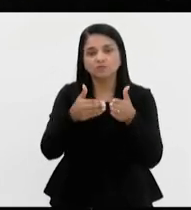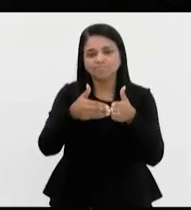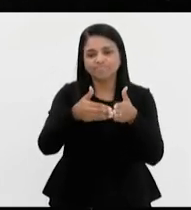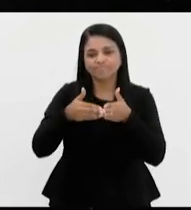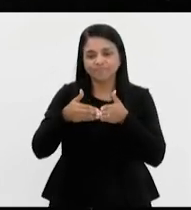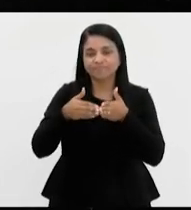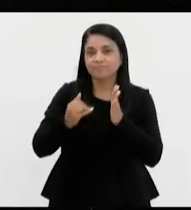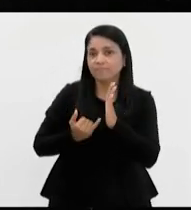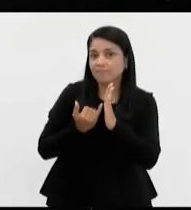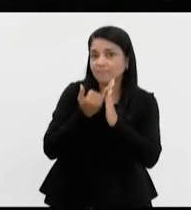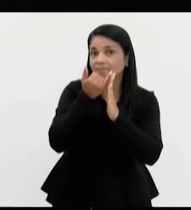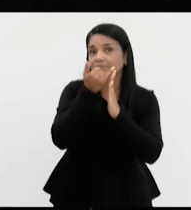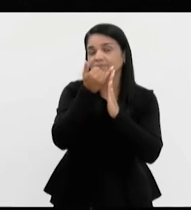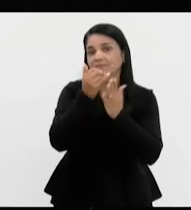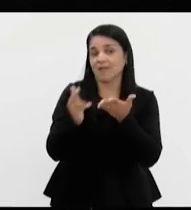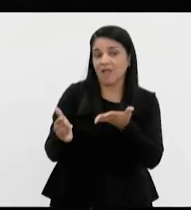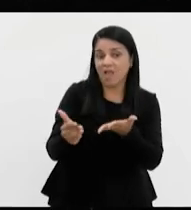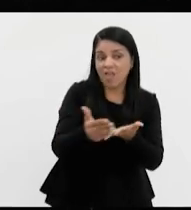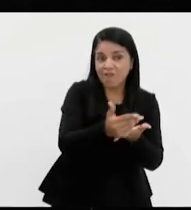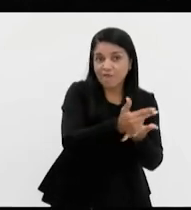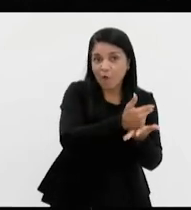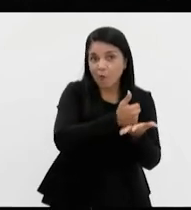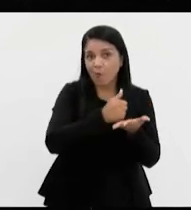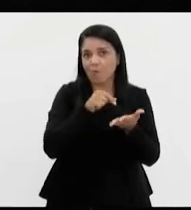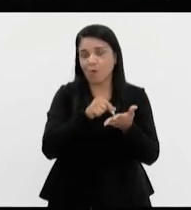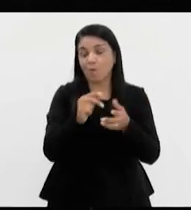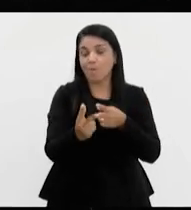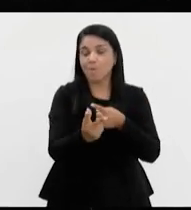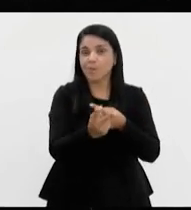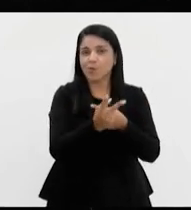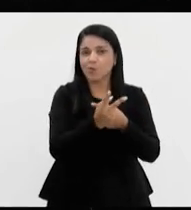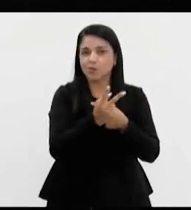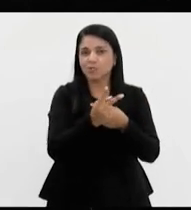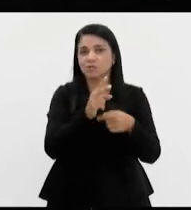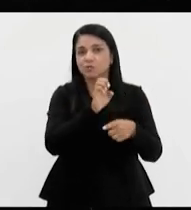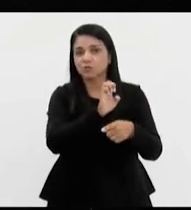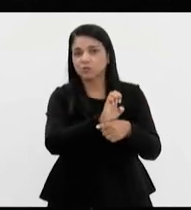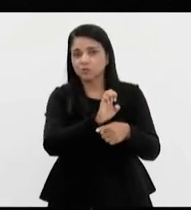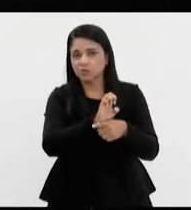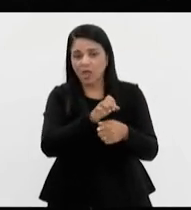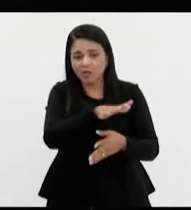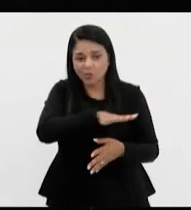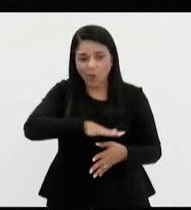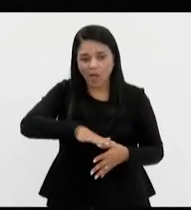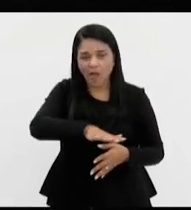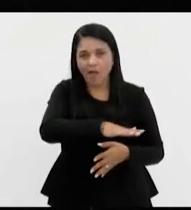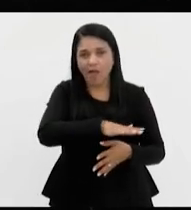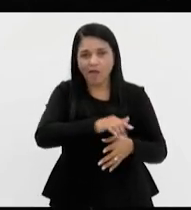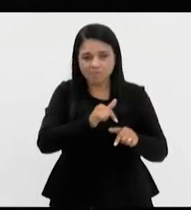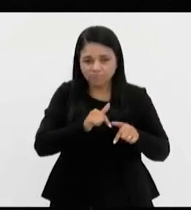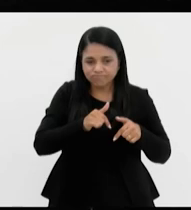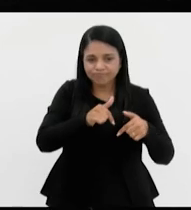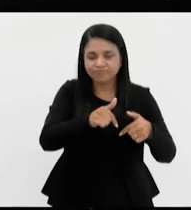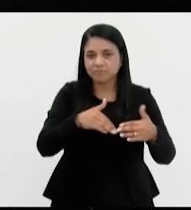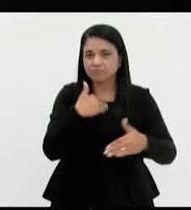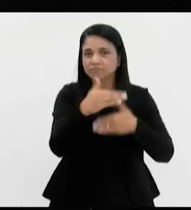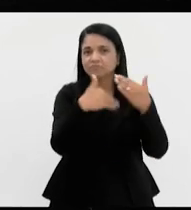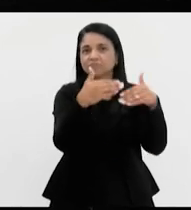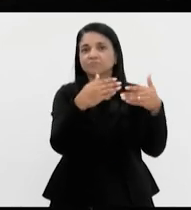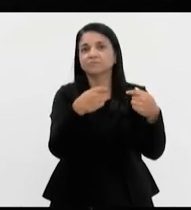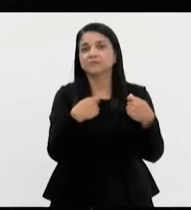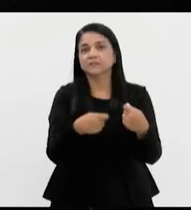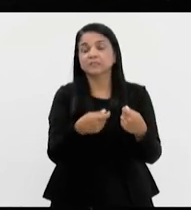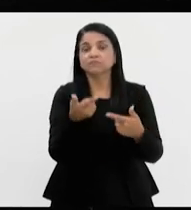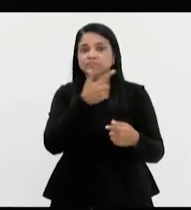reforma tributária de se proteger algumas áreas do desenvolvimento que tinham